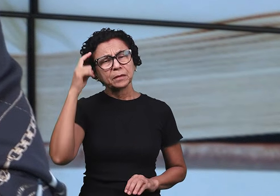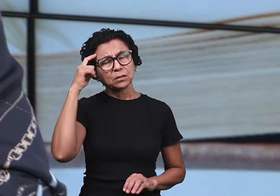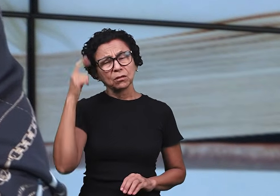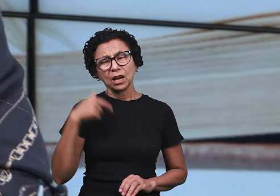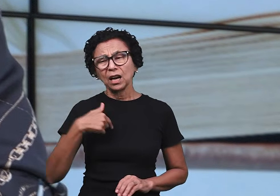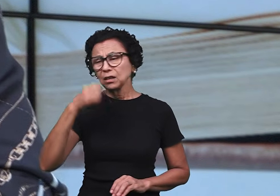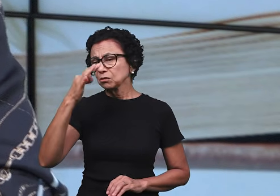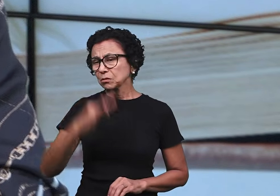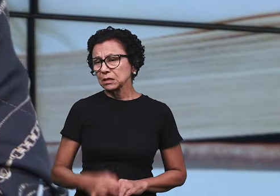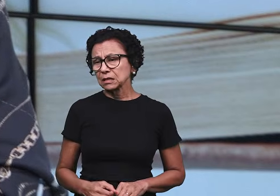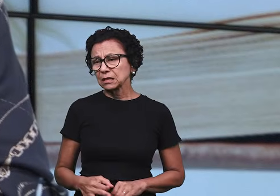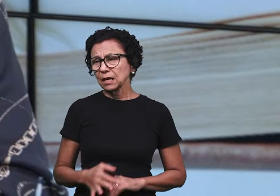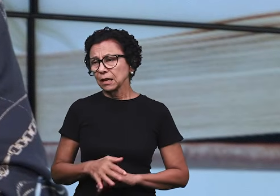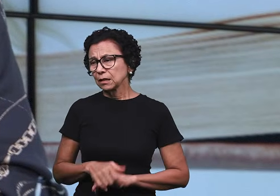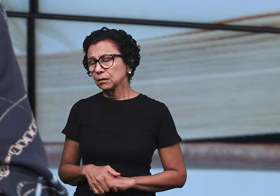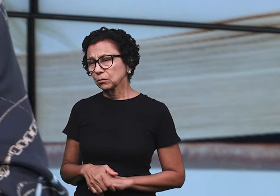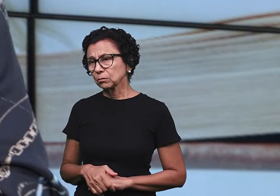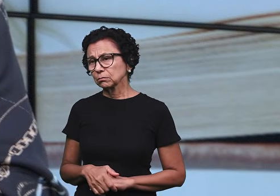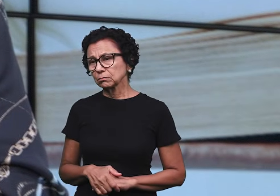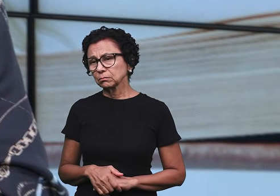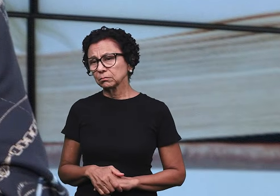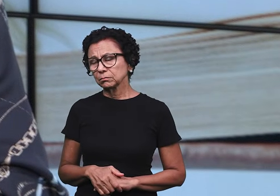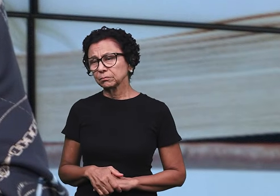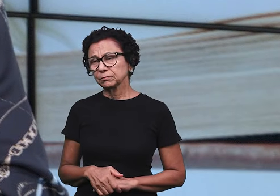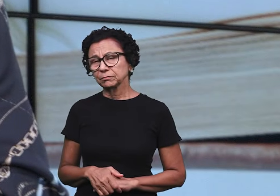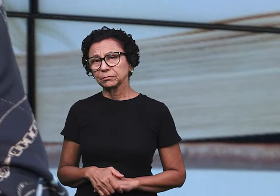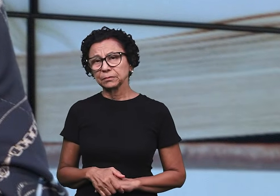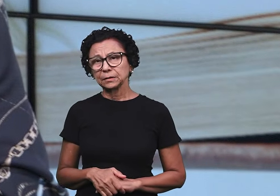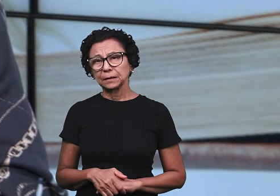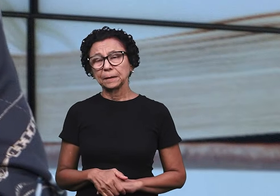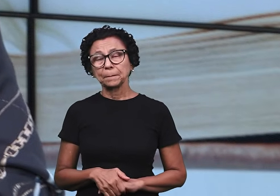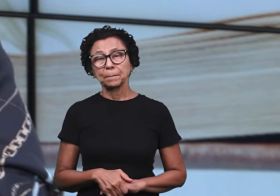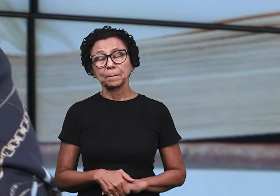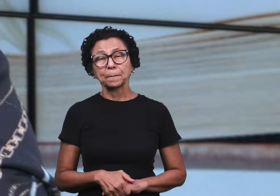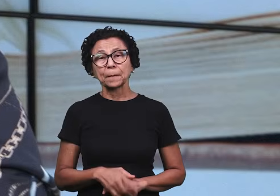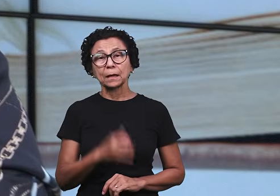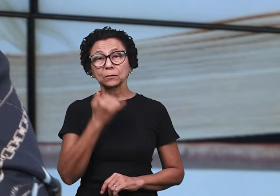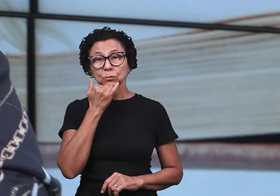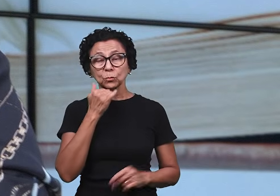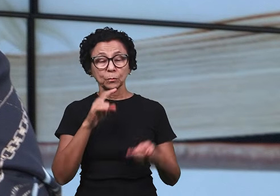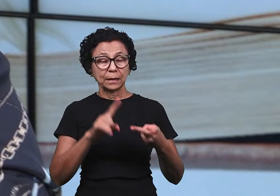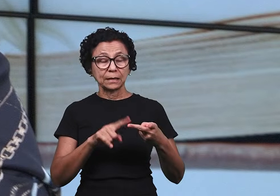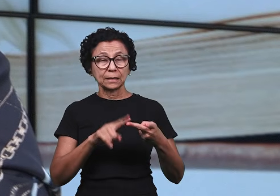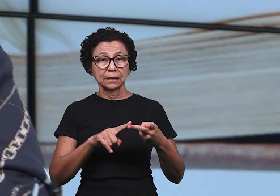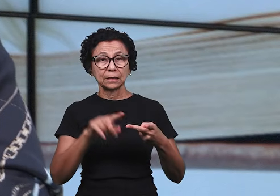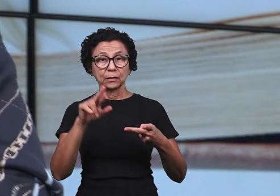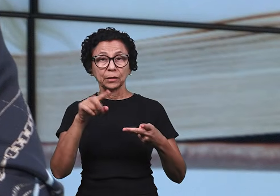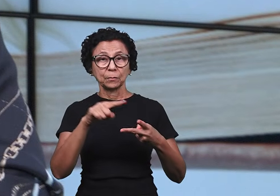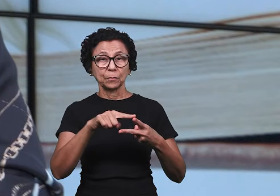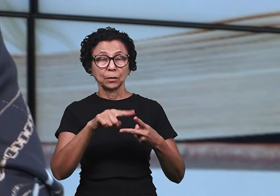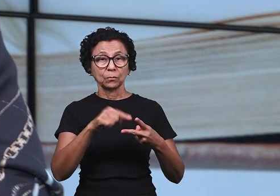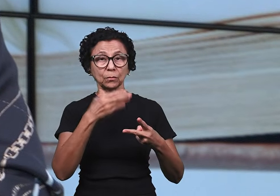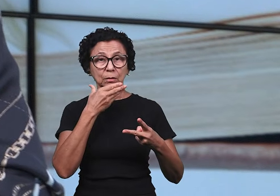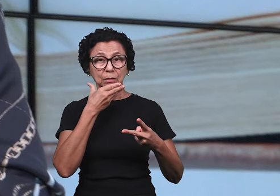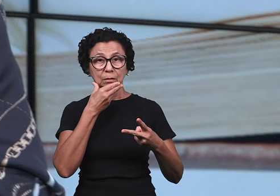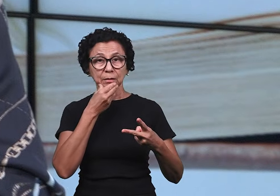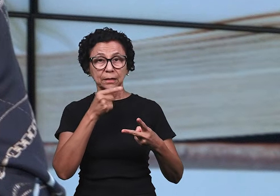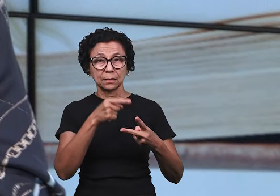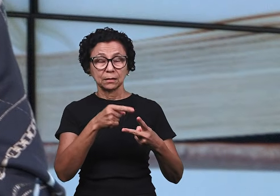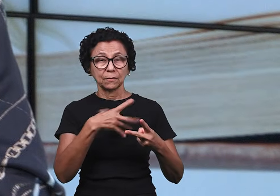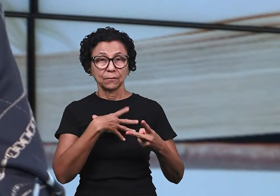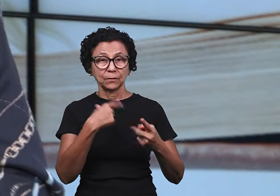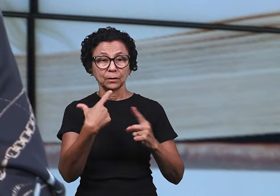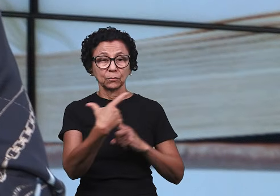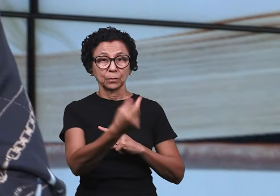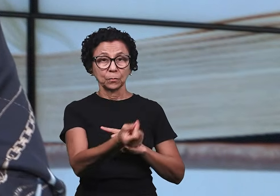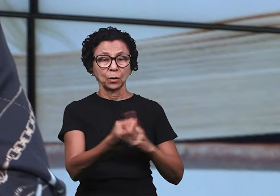certo e ele não compreendeu o amor do pai pelo seu irmão. Não compreendeu naquele momento. Então,